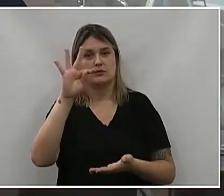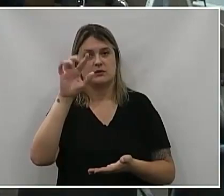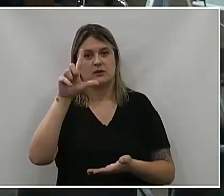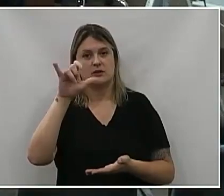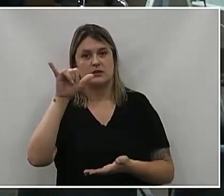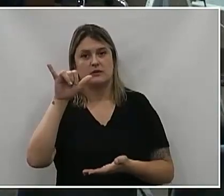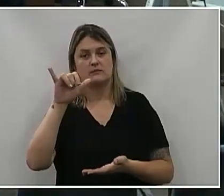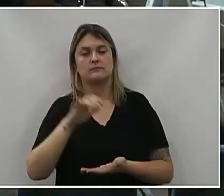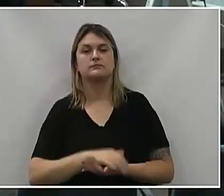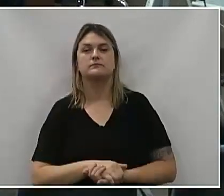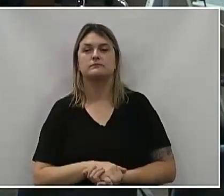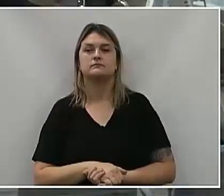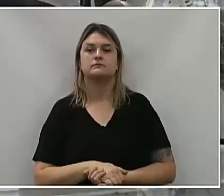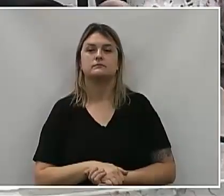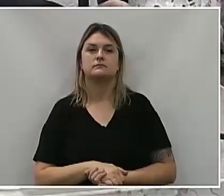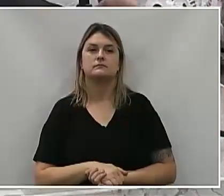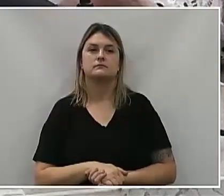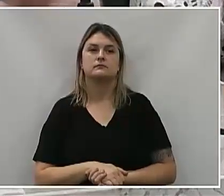Cortellini.